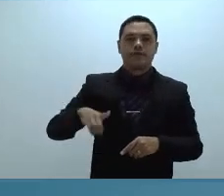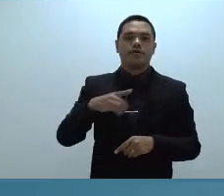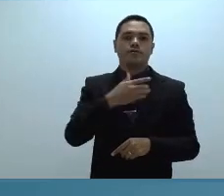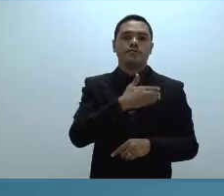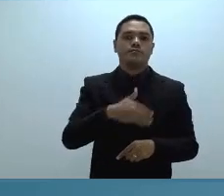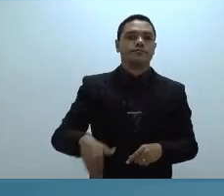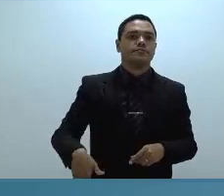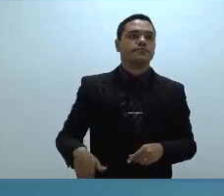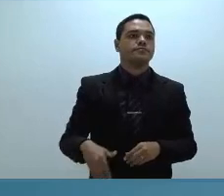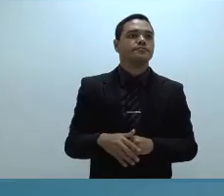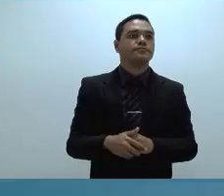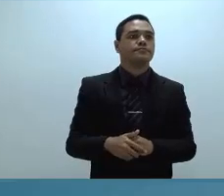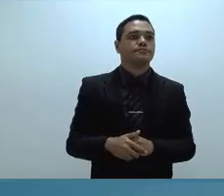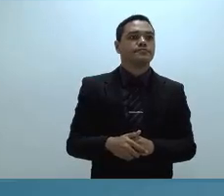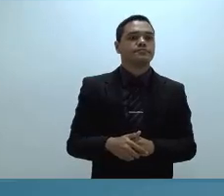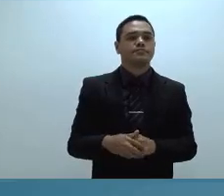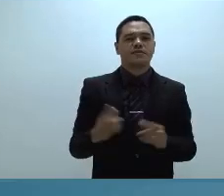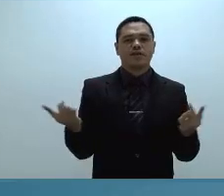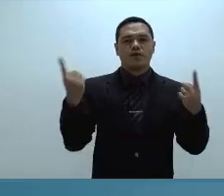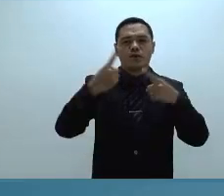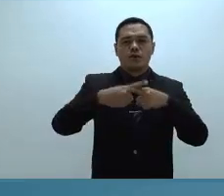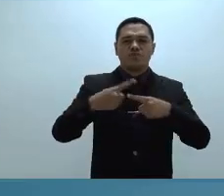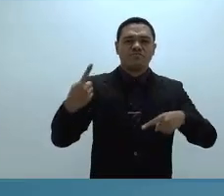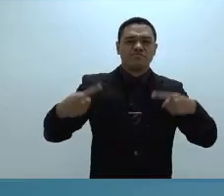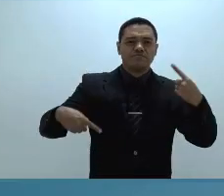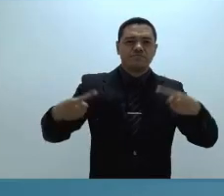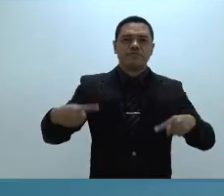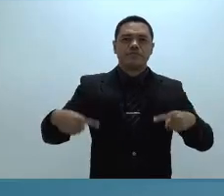e aqui cito o conflito de competência